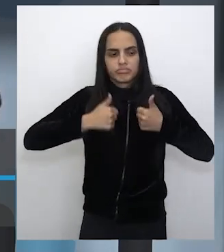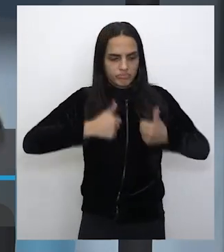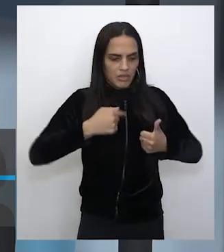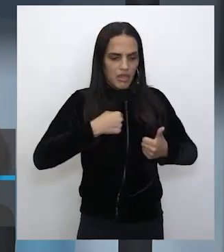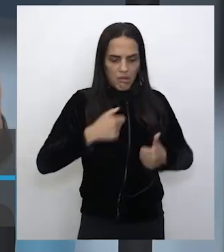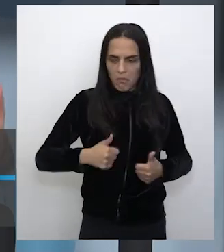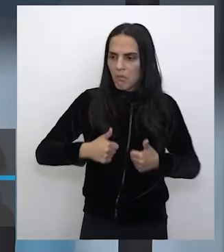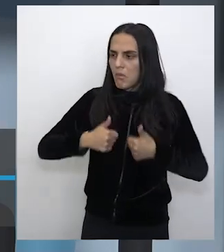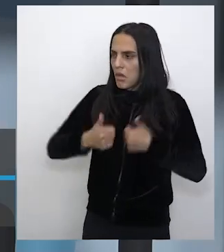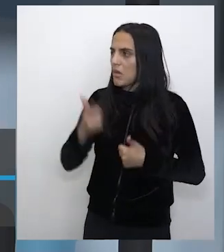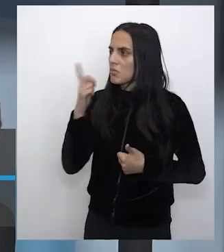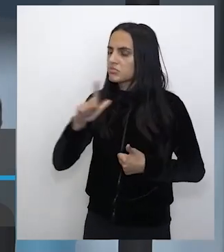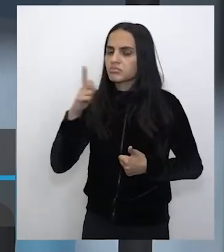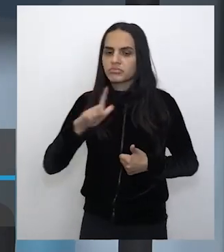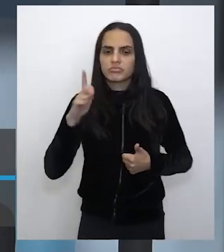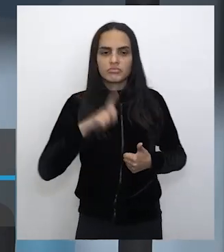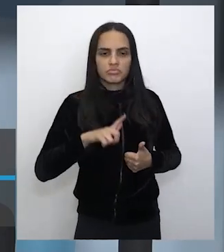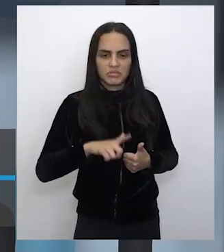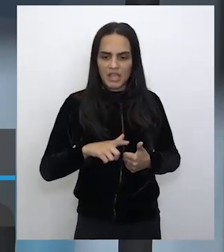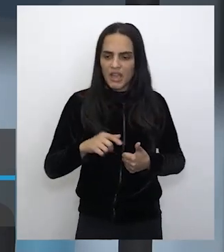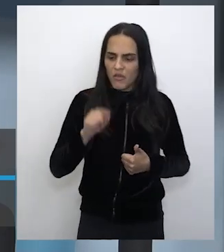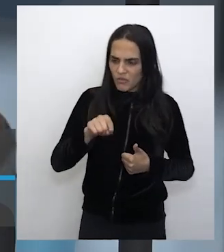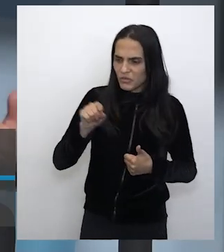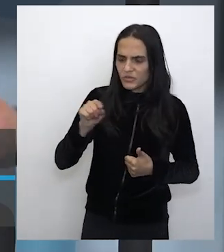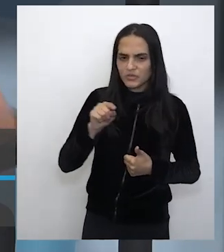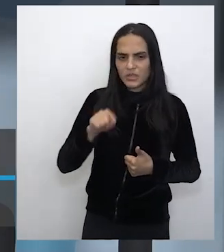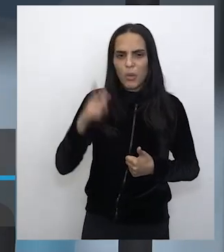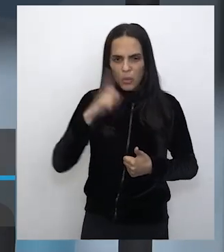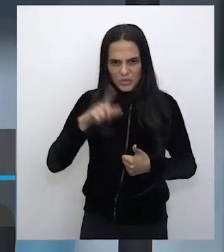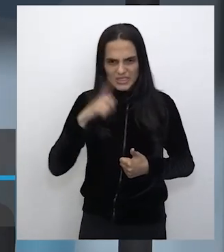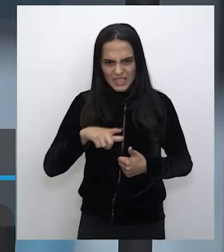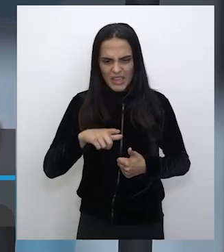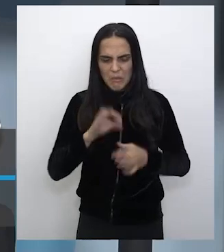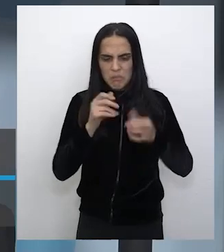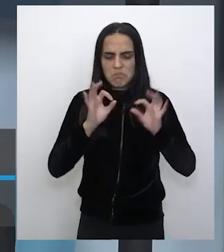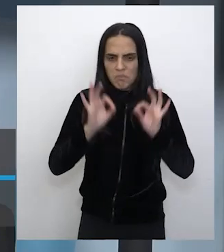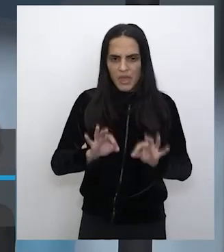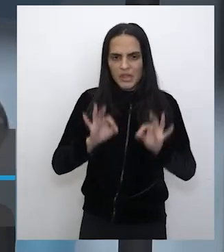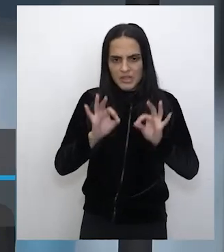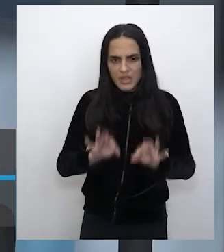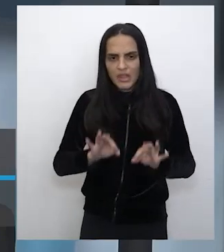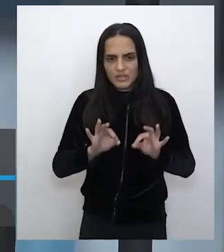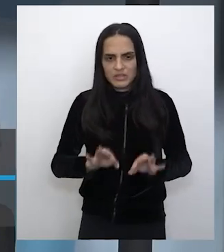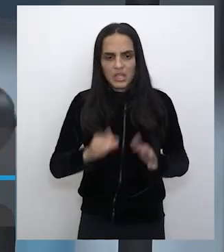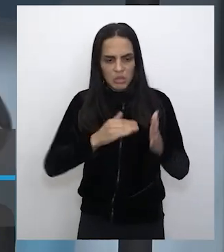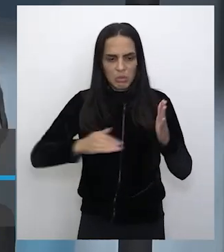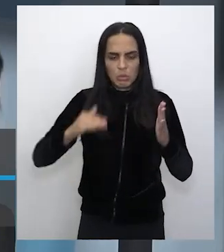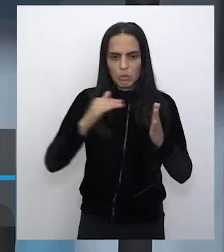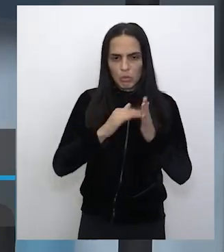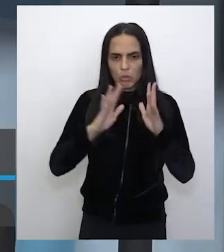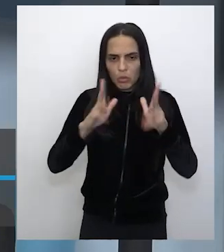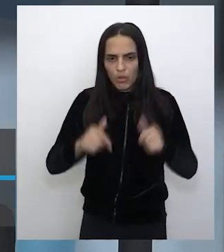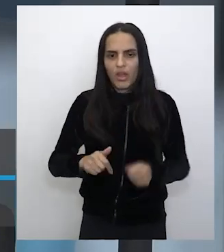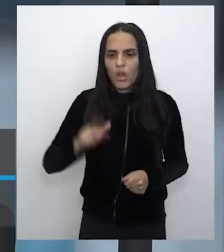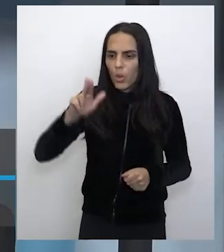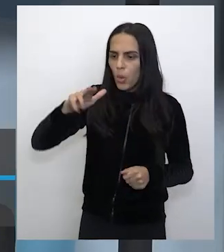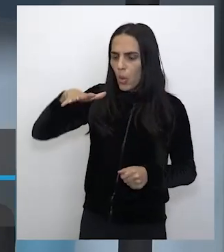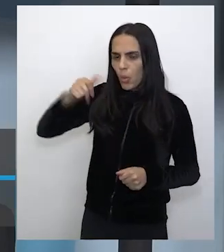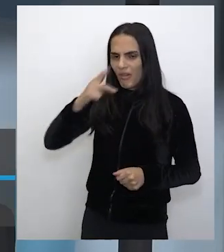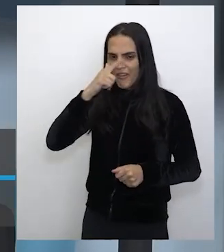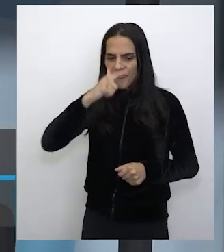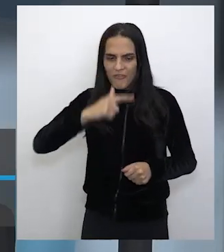alguém consegue ser, assim, sempre o bam em tudo, sempre ir bem em tudo, nunca tomar uma queda, nunca ser